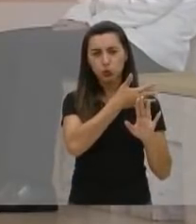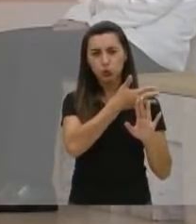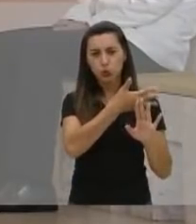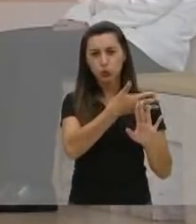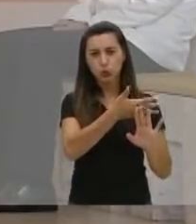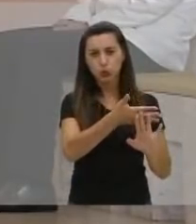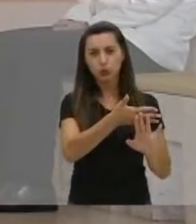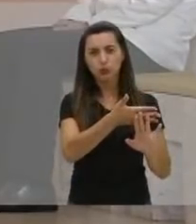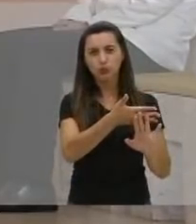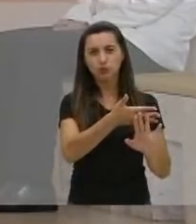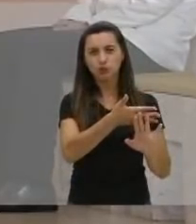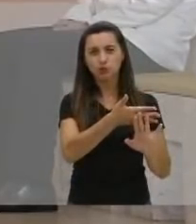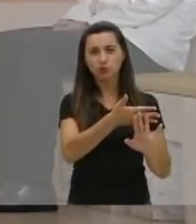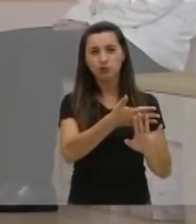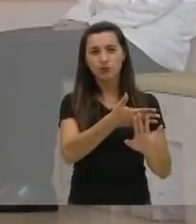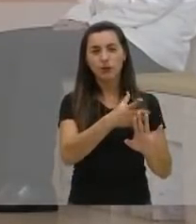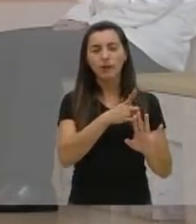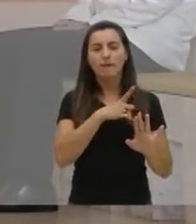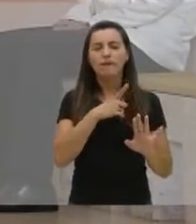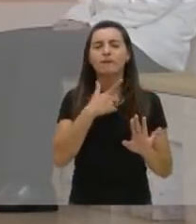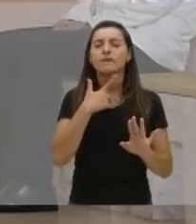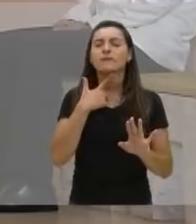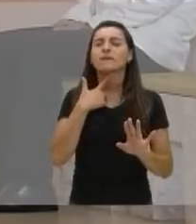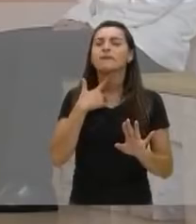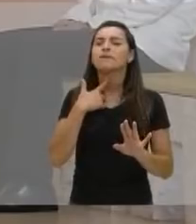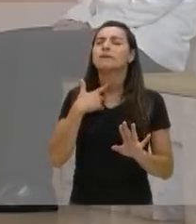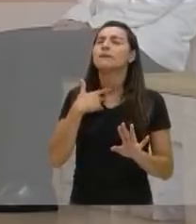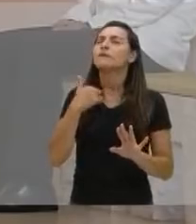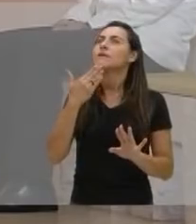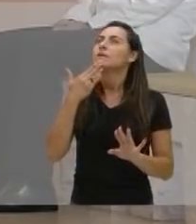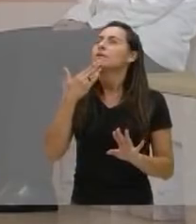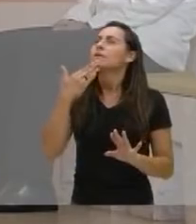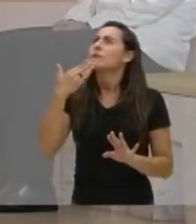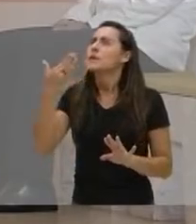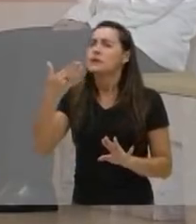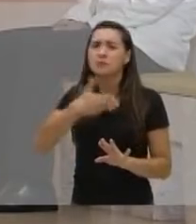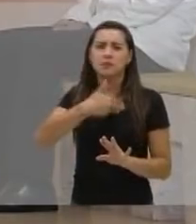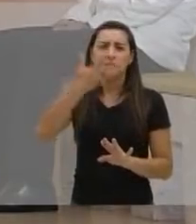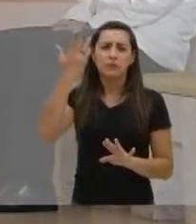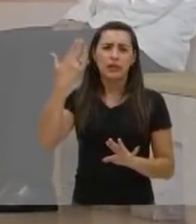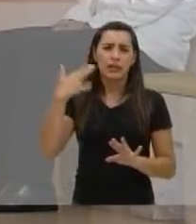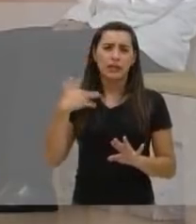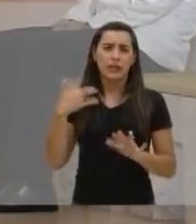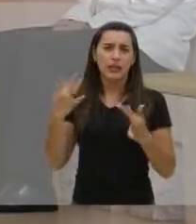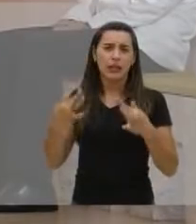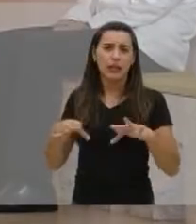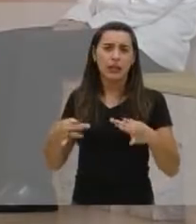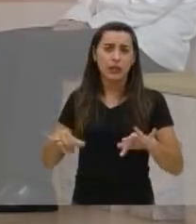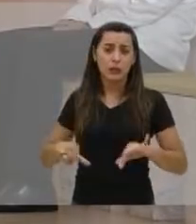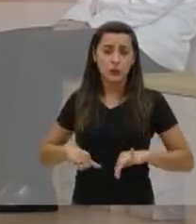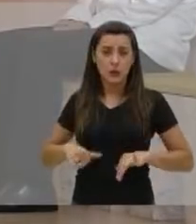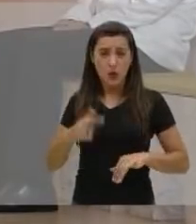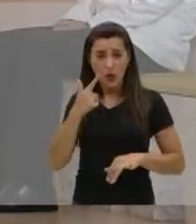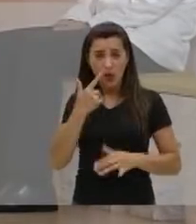eu tenho tido vontade de clamar a Nossa Senhora das Dores. A igreja está vazia, você está